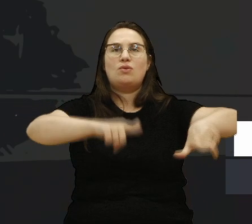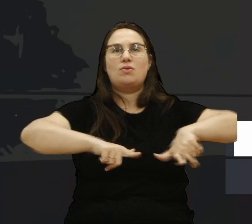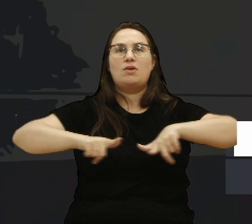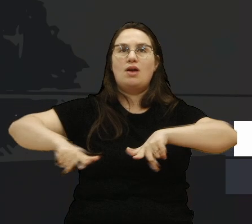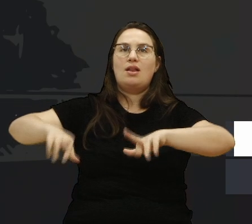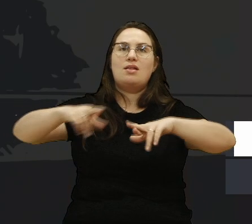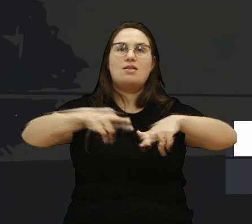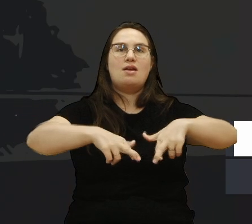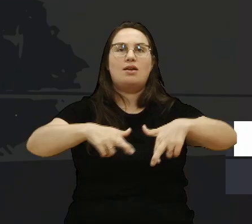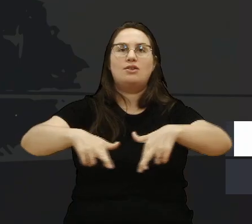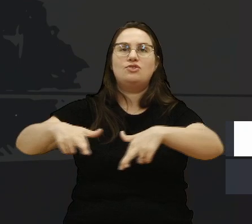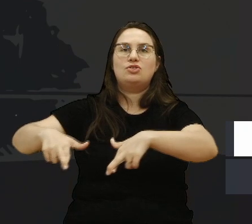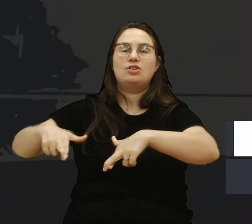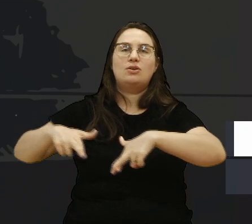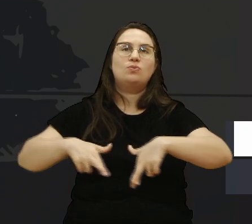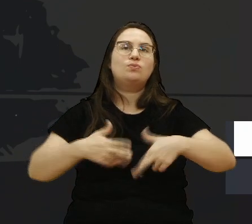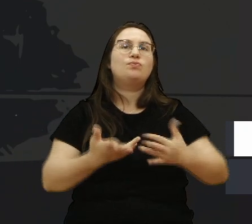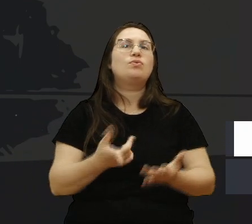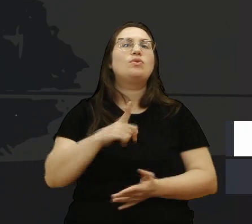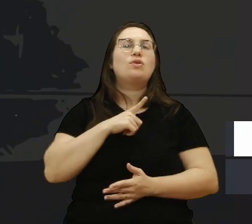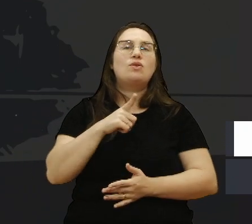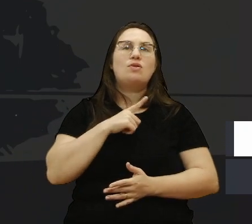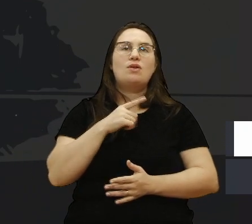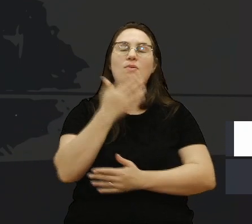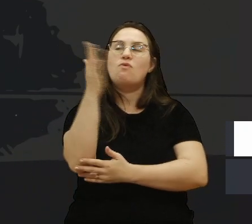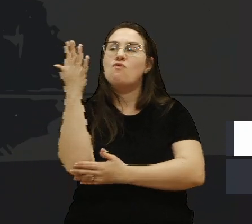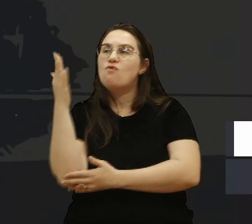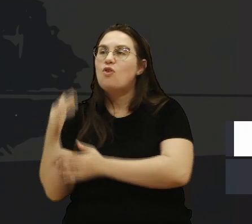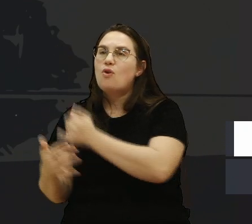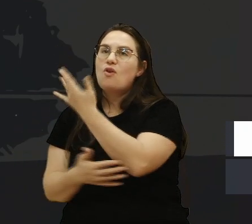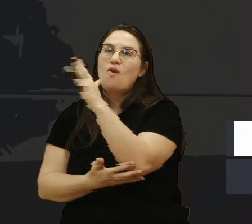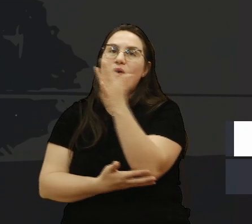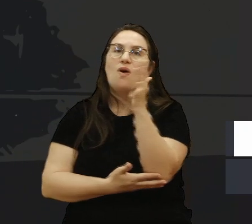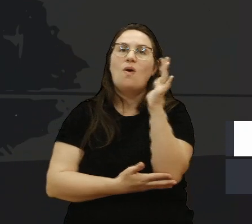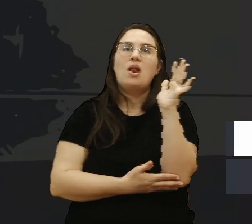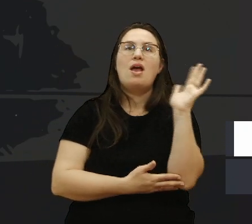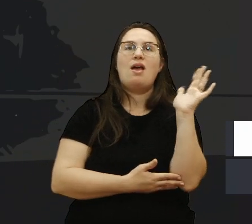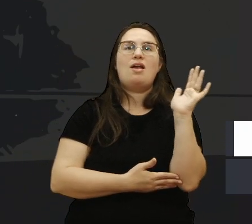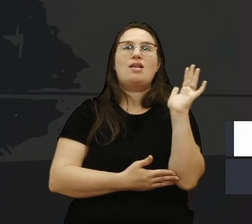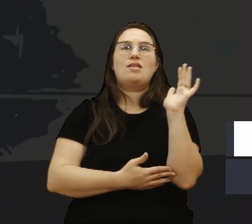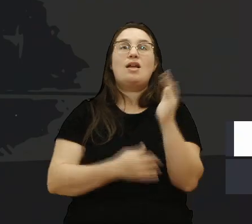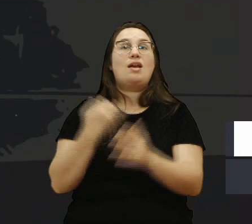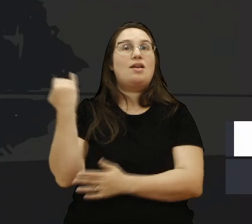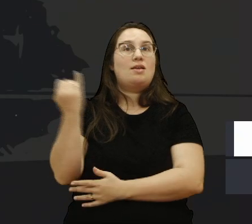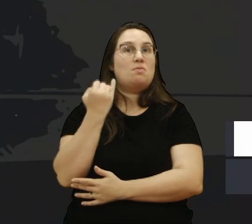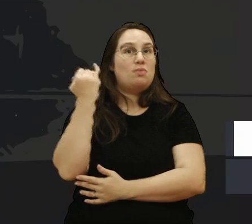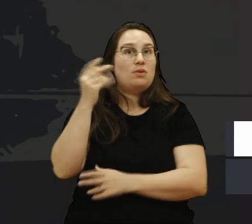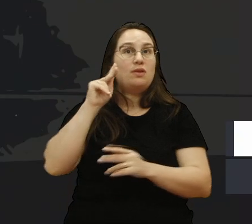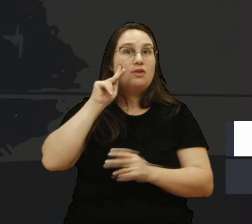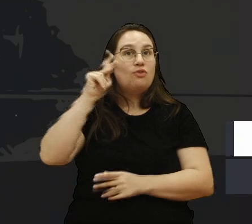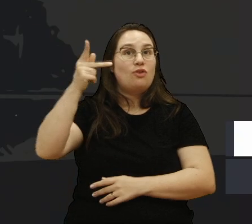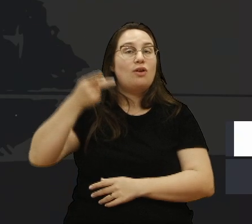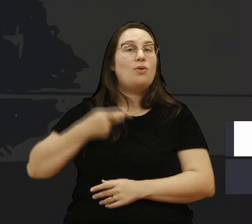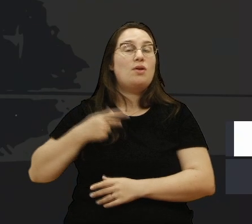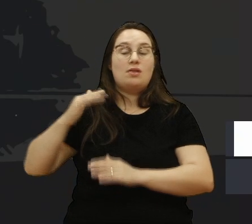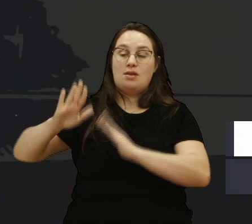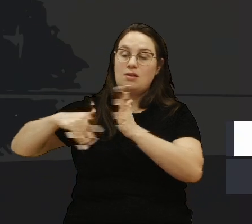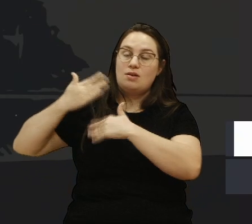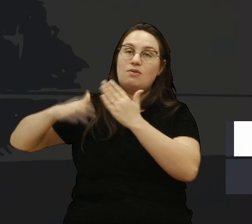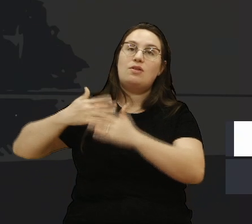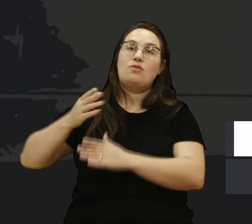região. Hoje temos florestas regeneradas. Importante reconhecer que essa evolução também